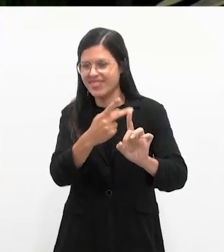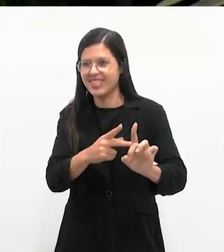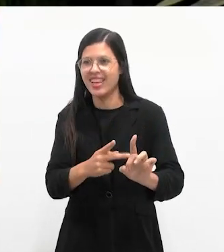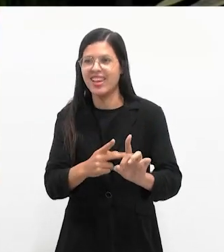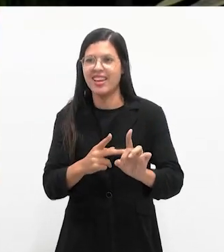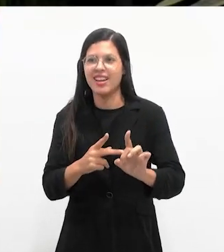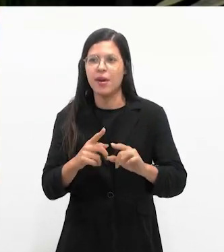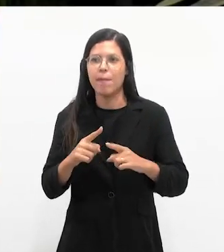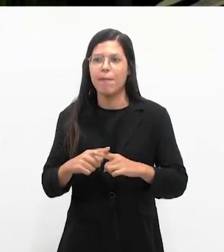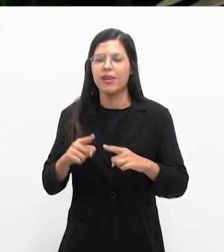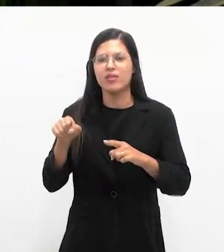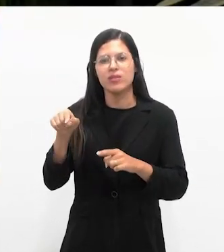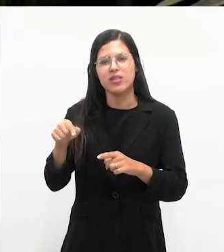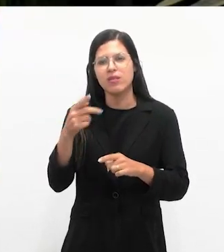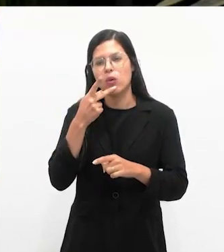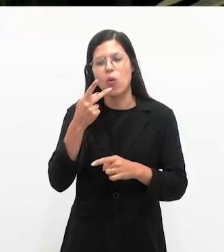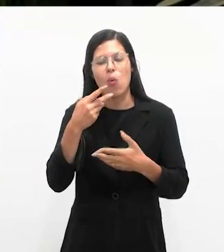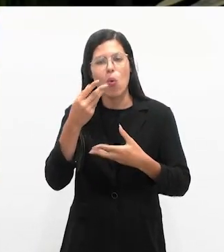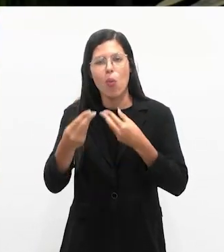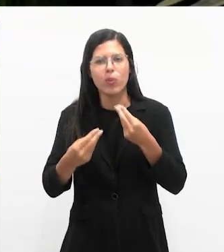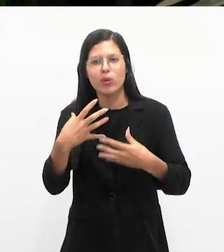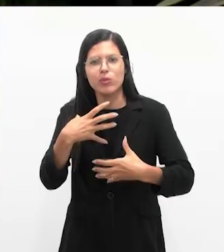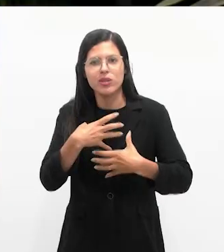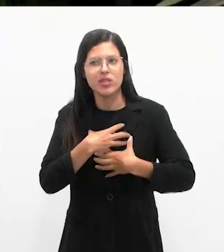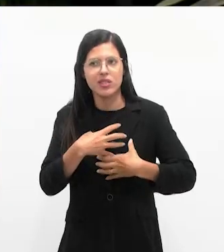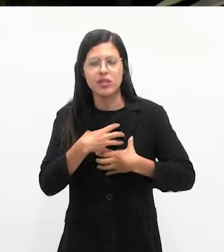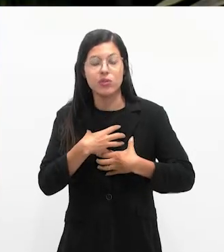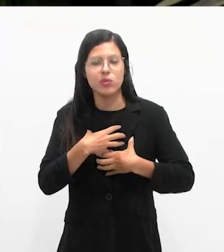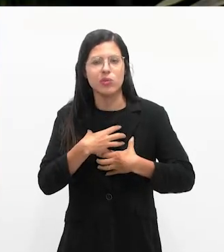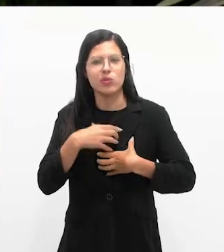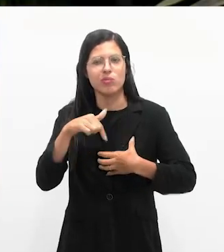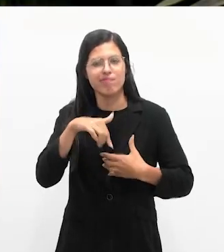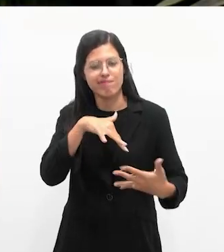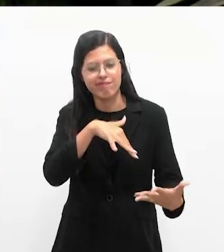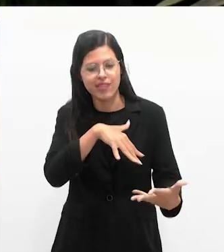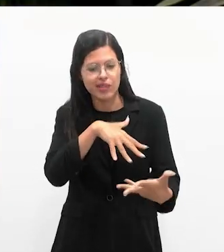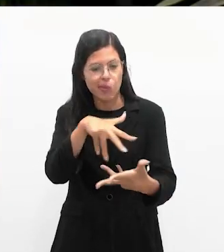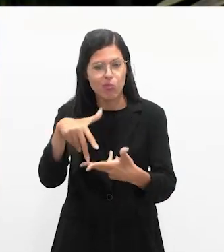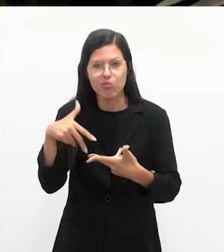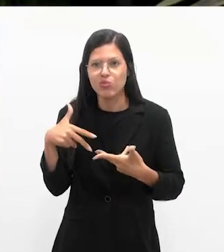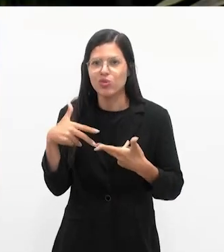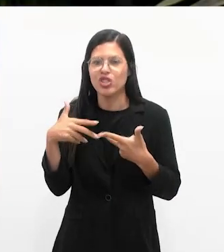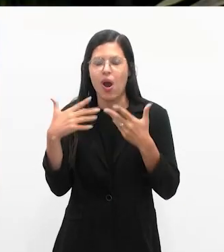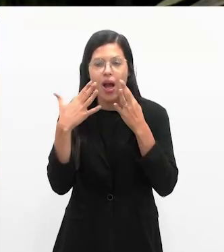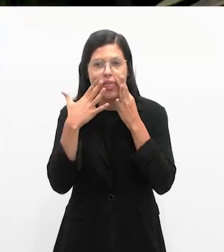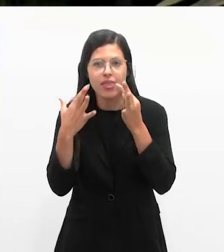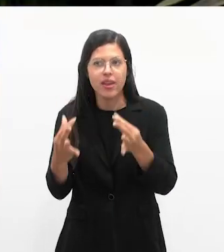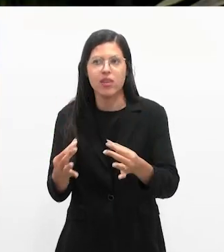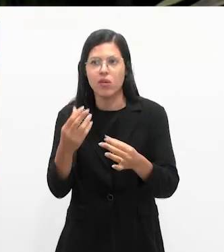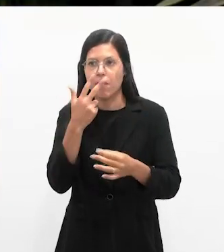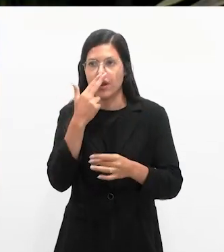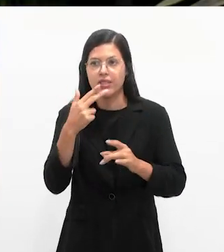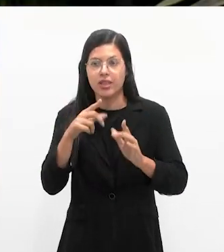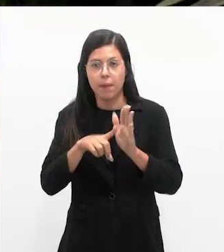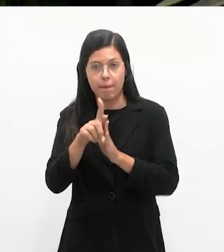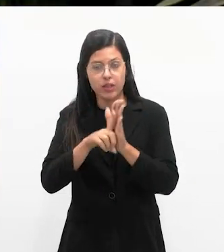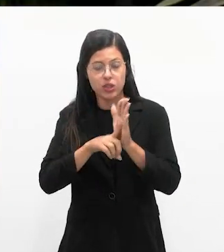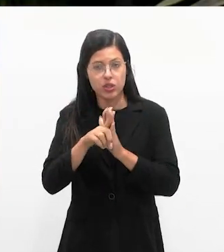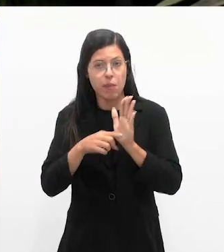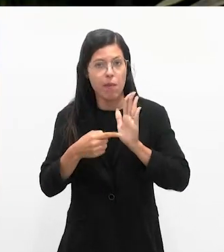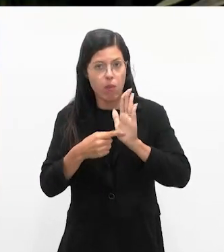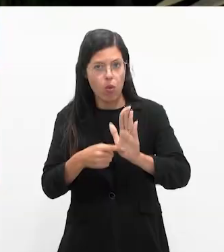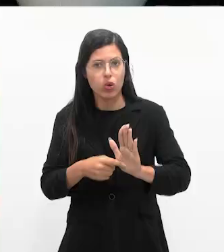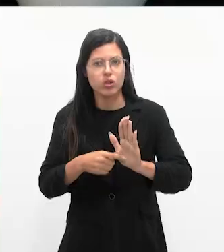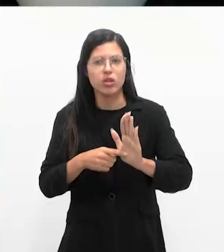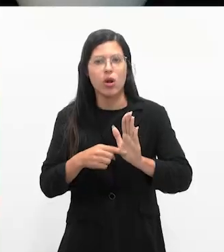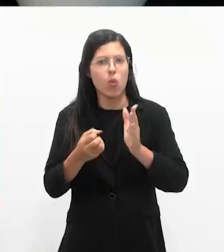do como eu me vejo diante dessa comoção mundial. Parece que as pesquisas apontam que o número de católicos tem